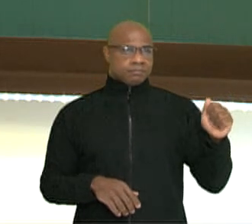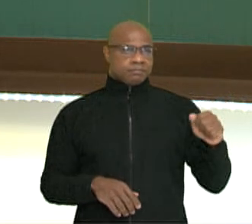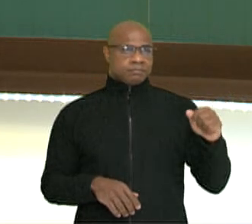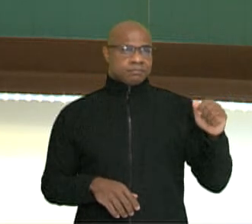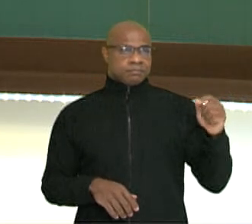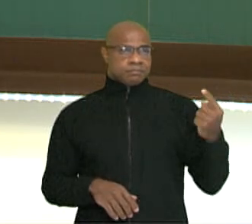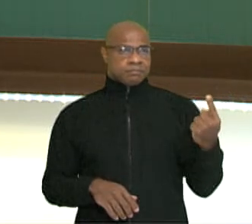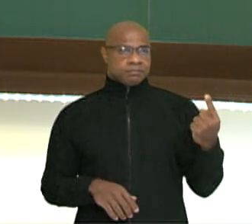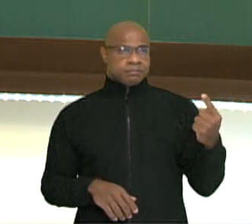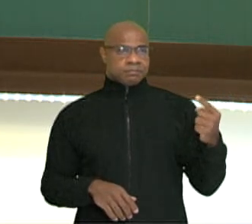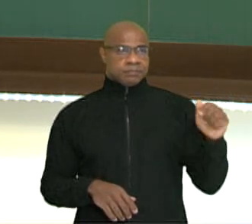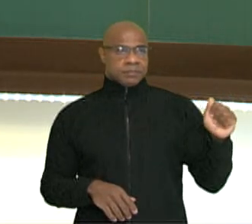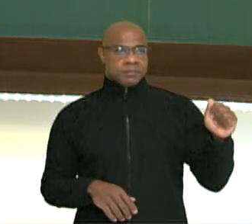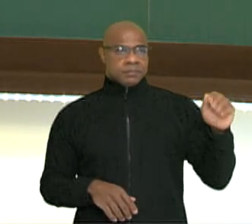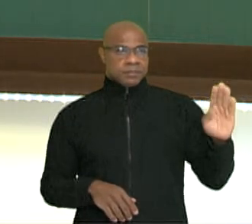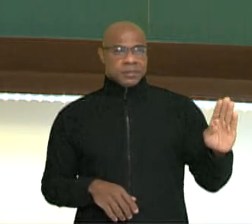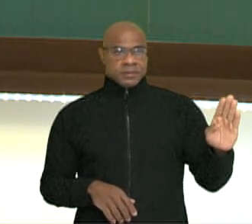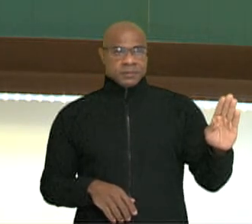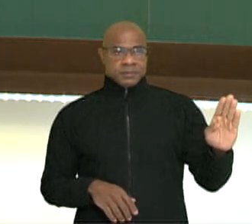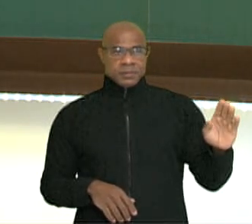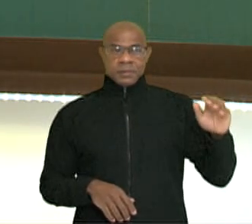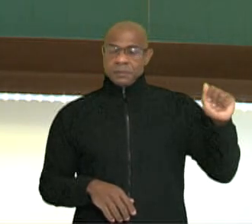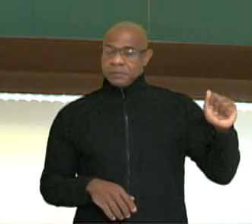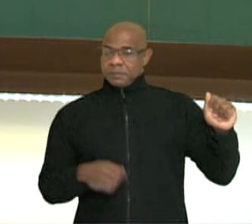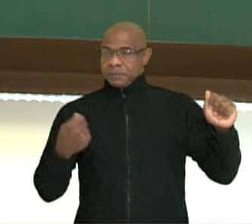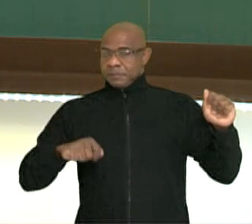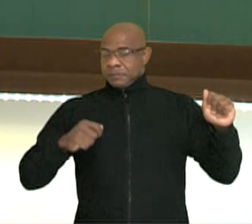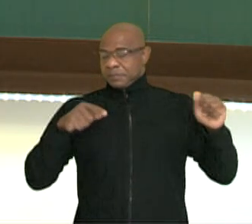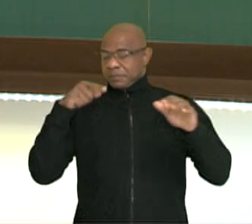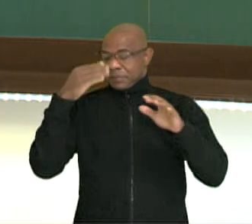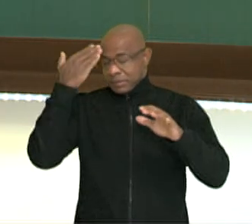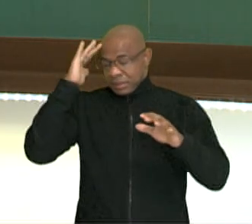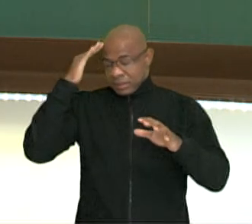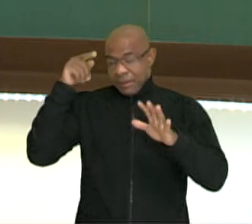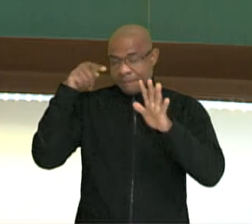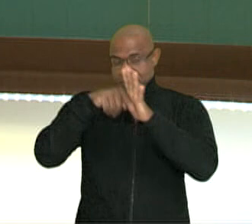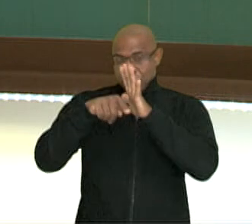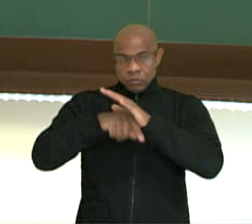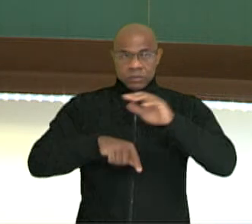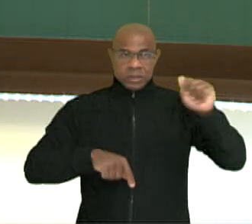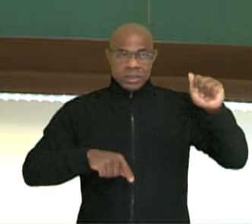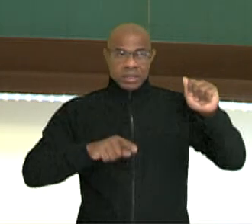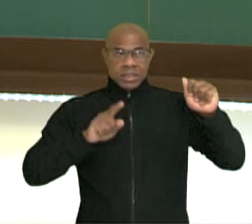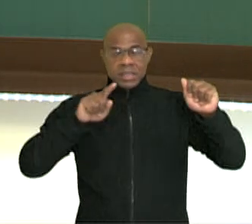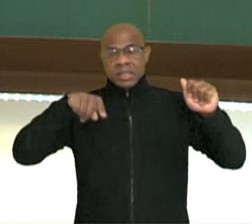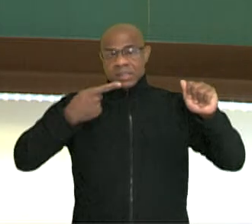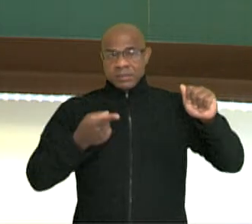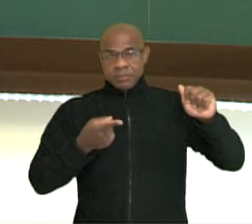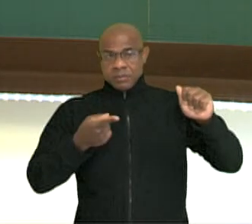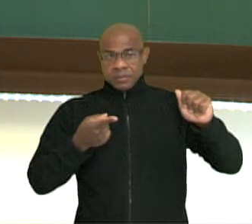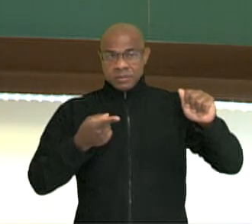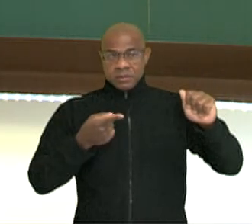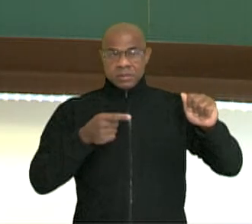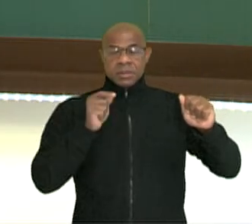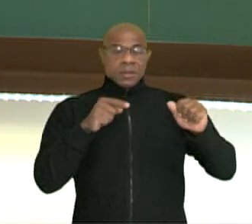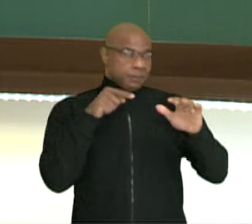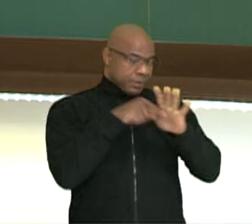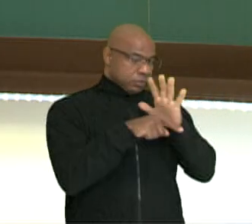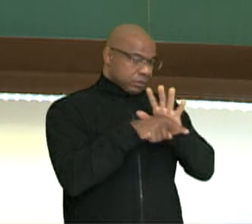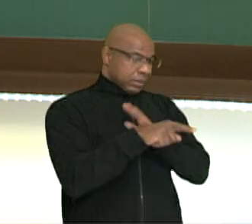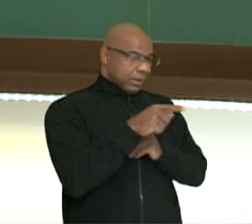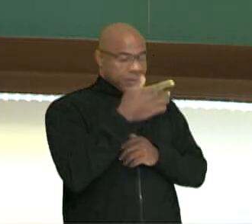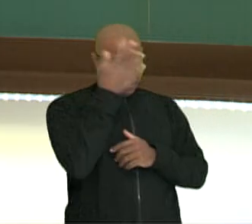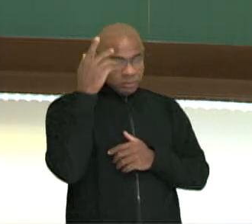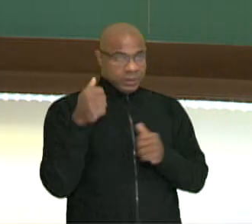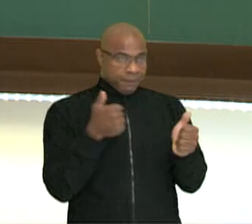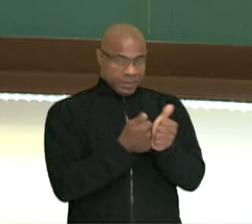do you usually watch? Então, primeiro eu preciso entender as perguntas e aí perguntar para as pessoas que estão aí perto de você,